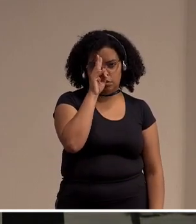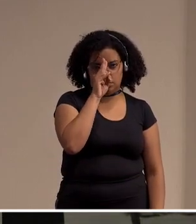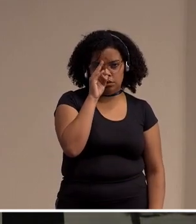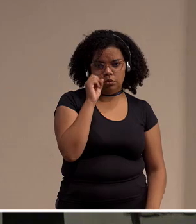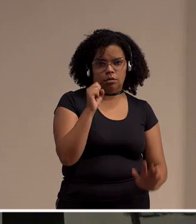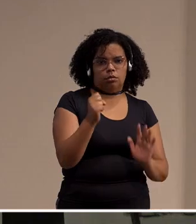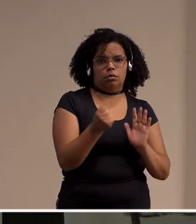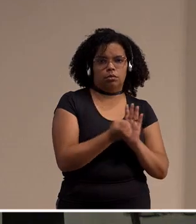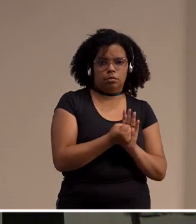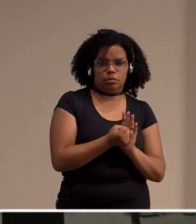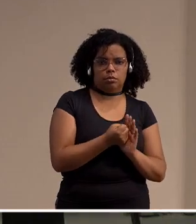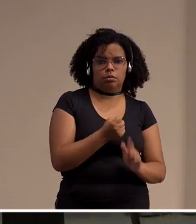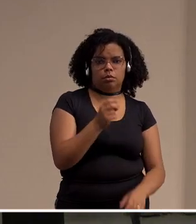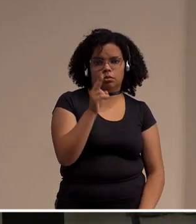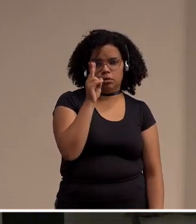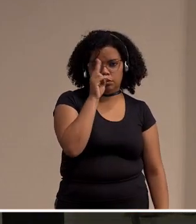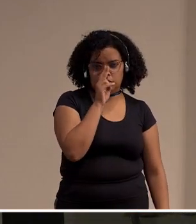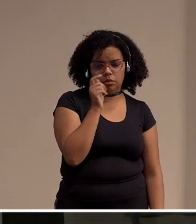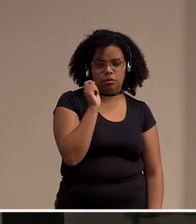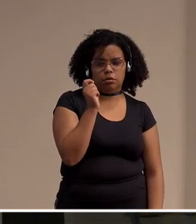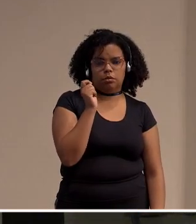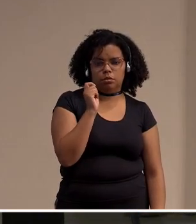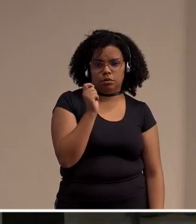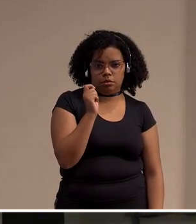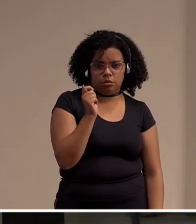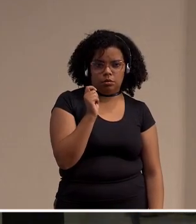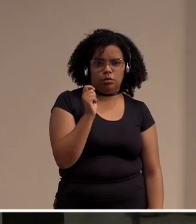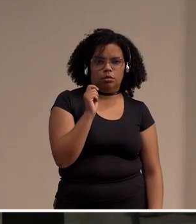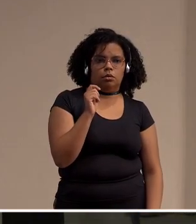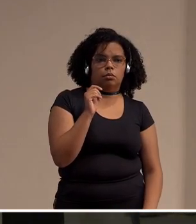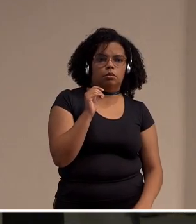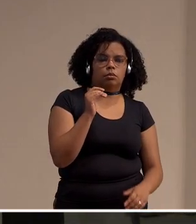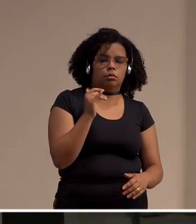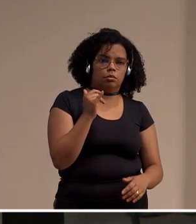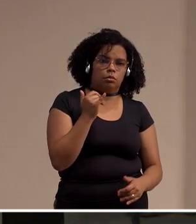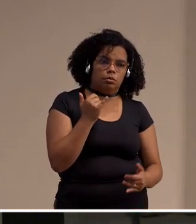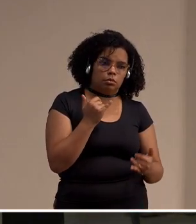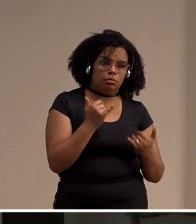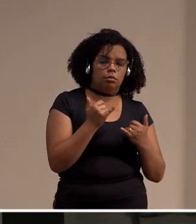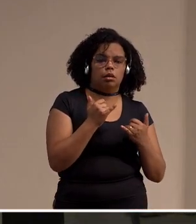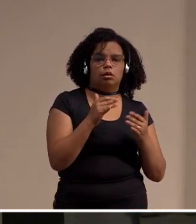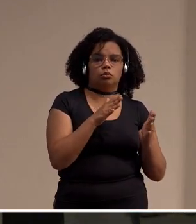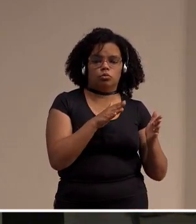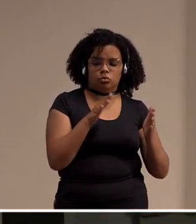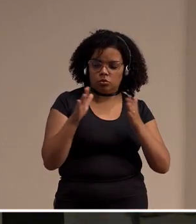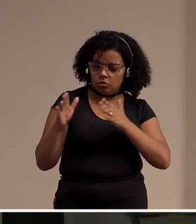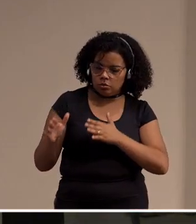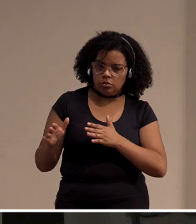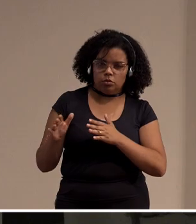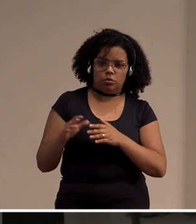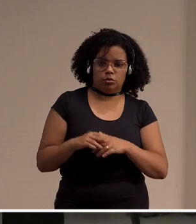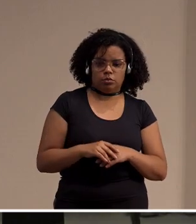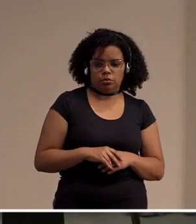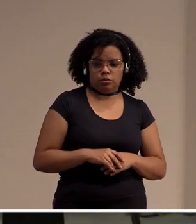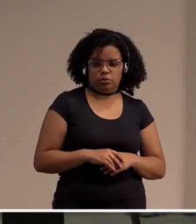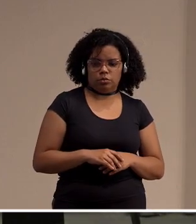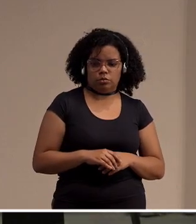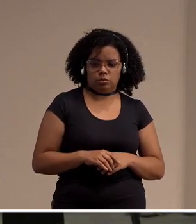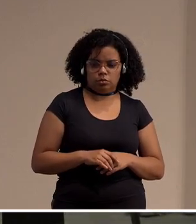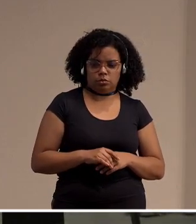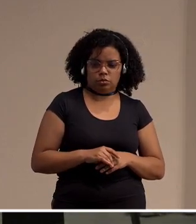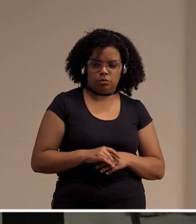a história da Argentina, mas o Milei parece um caso à parte, um